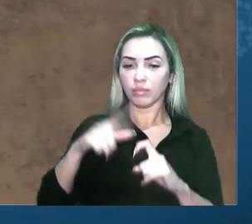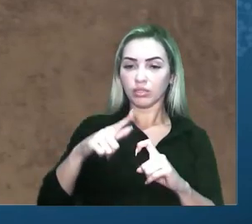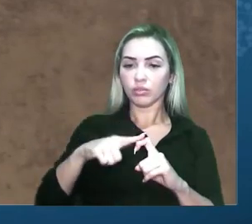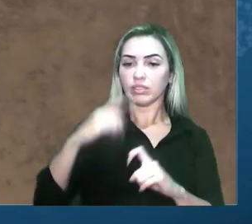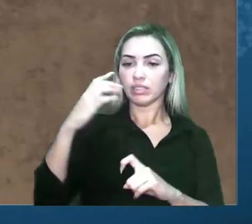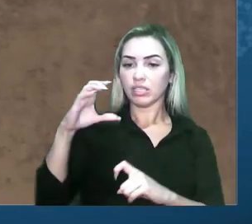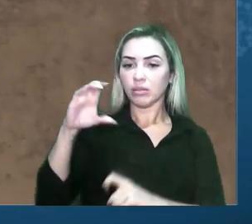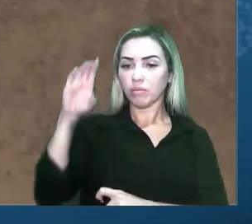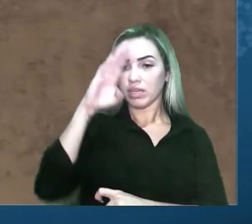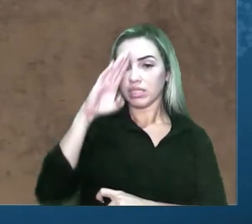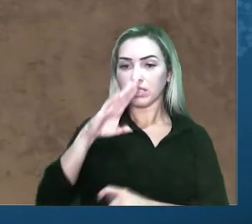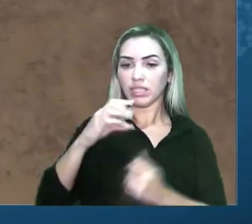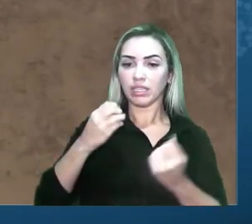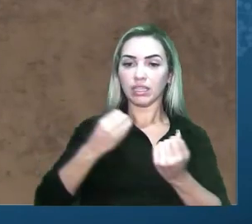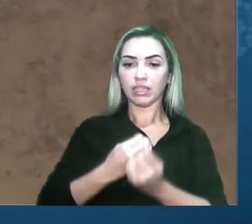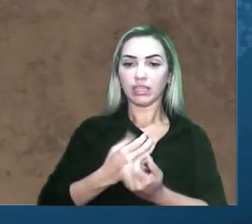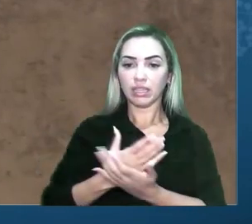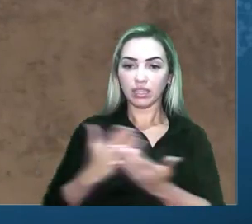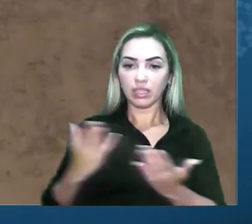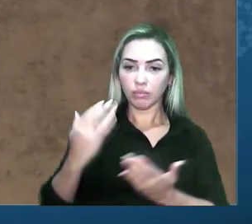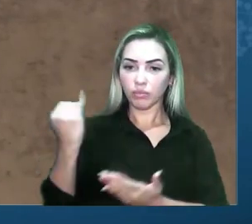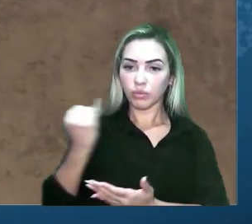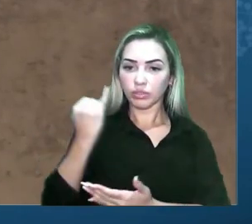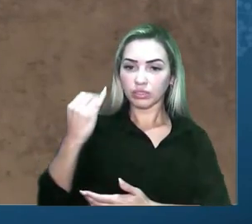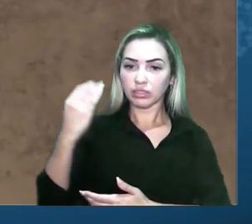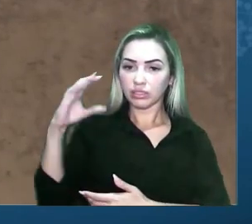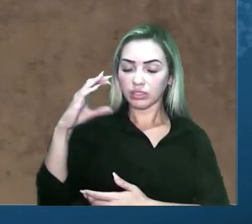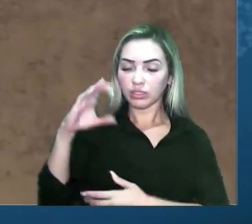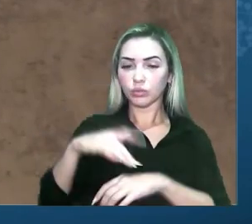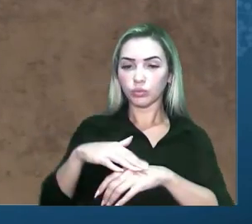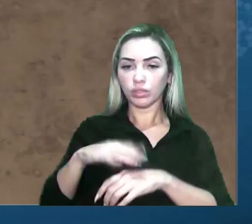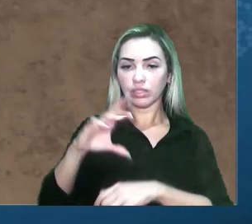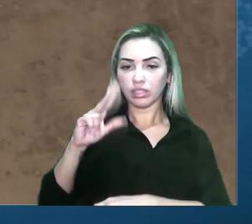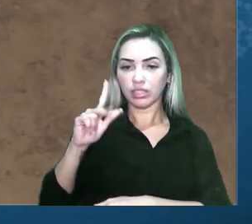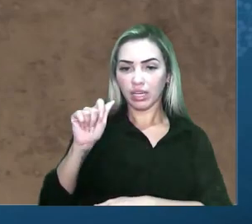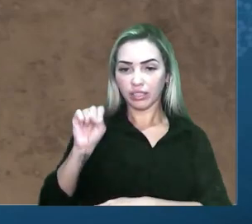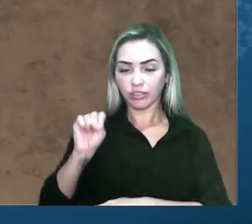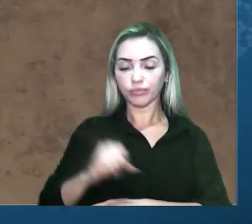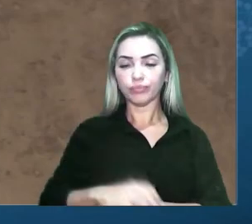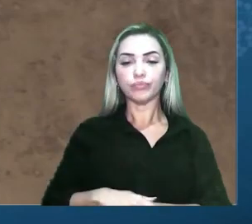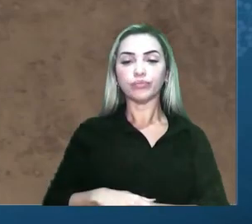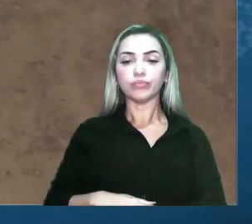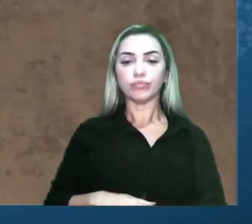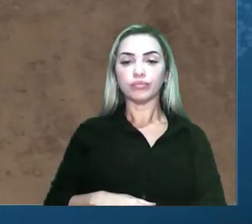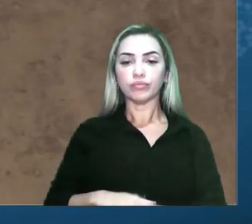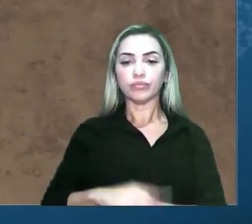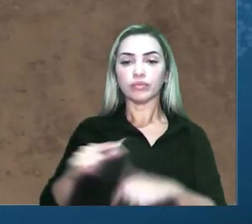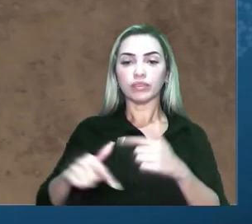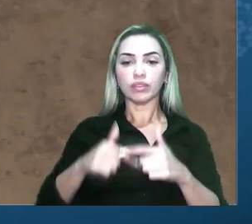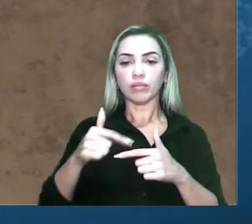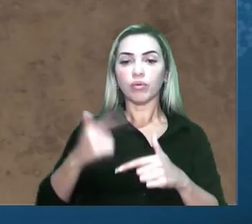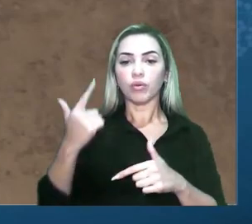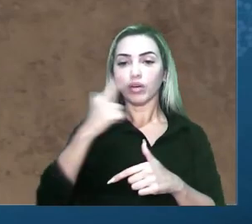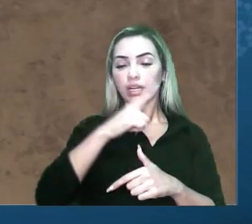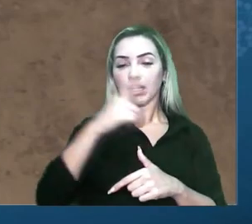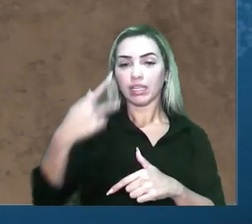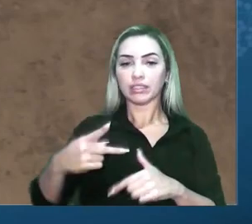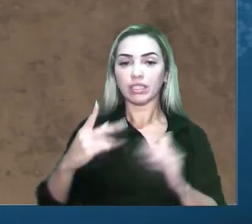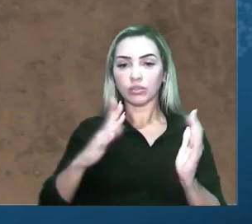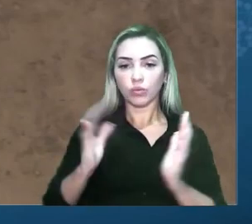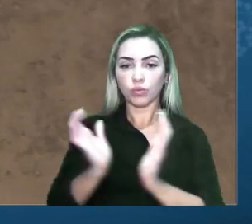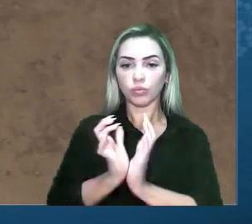trouxe contribuições significativas à doença de Chagas e leishmaniose viral. E o trabalho ganhador nessa categoria foi